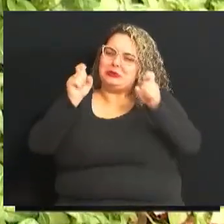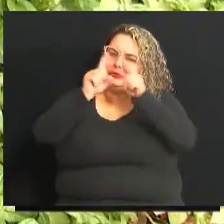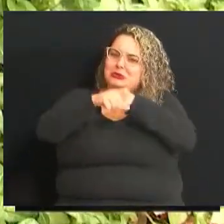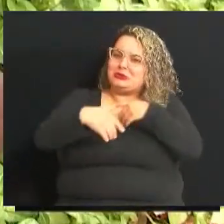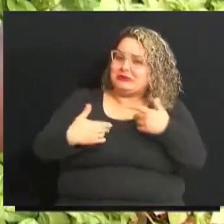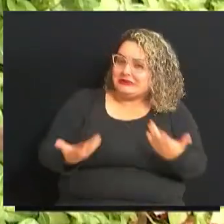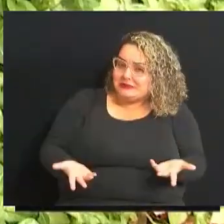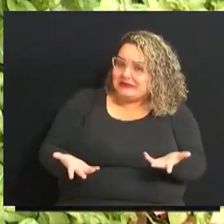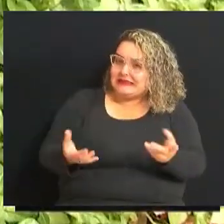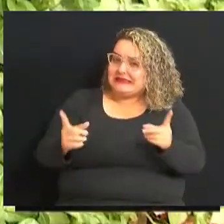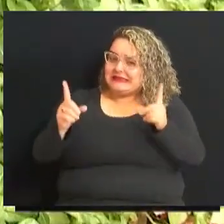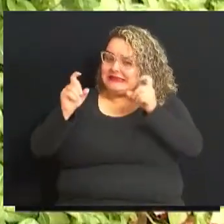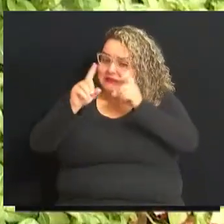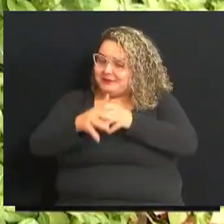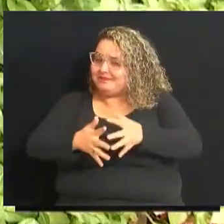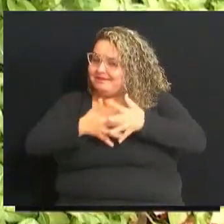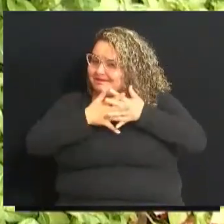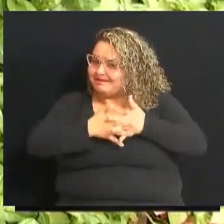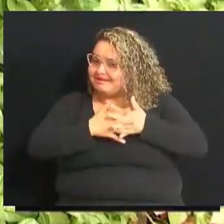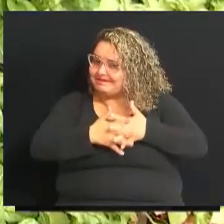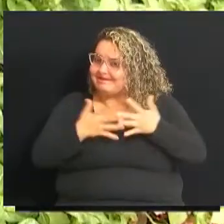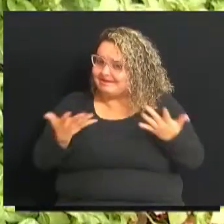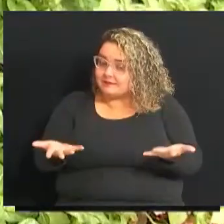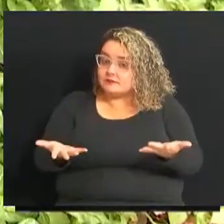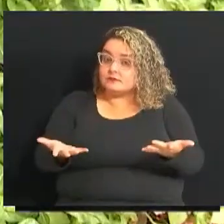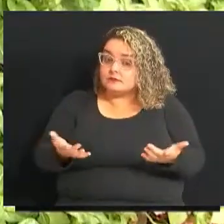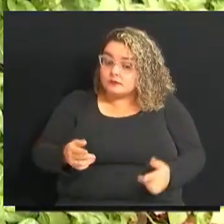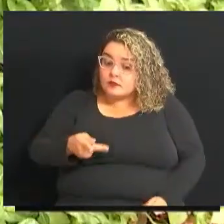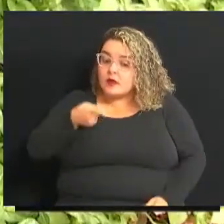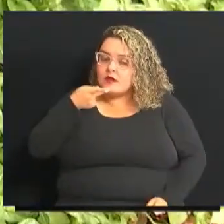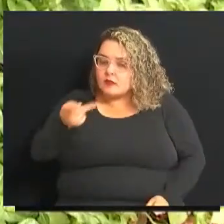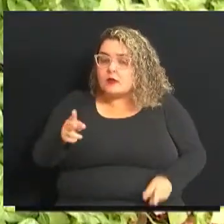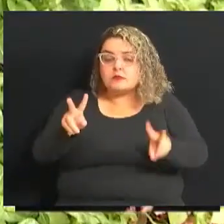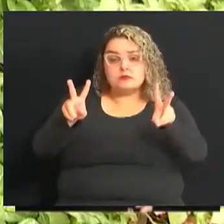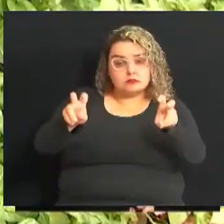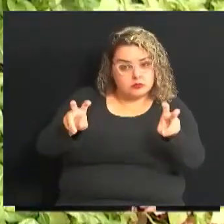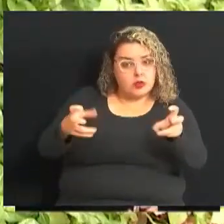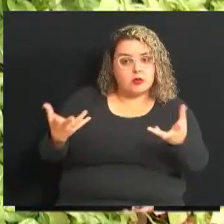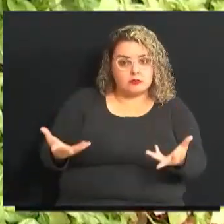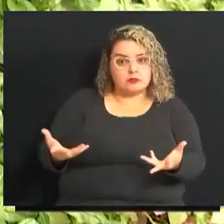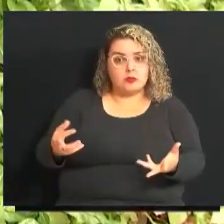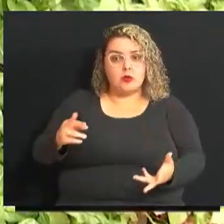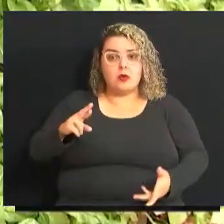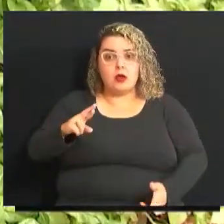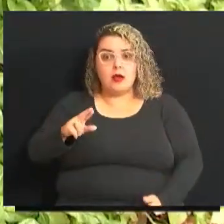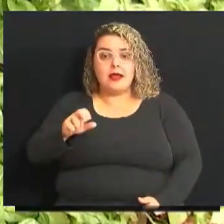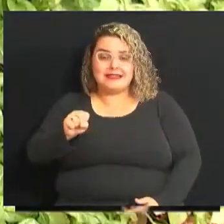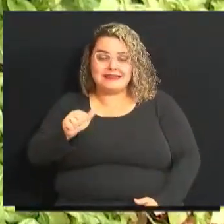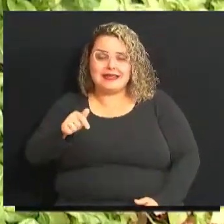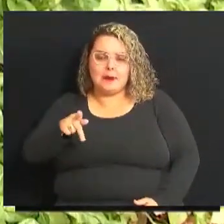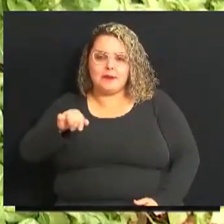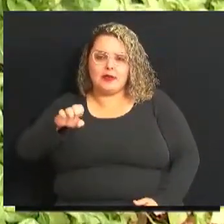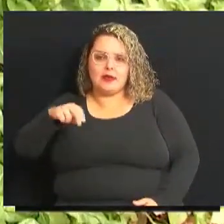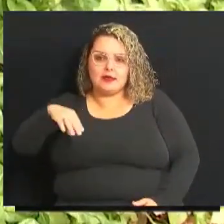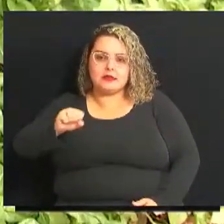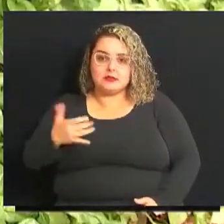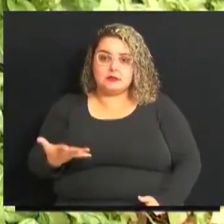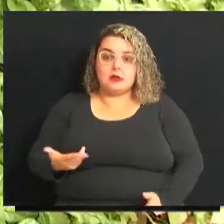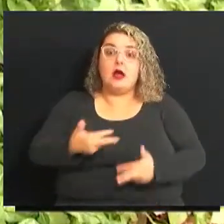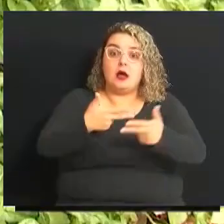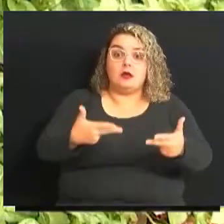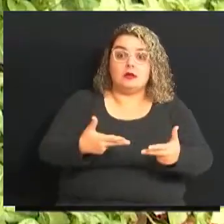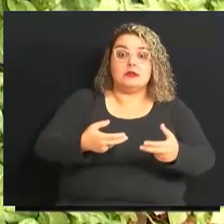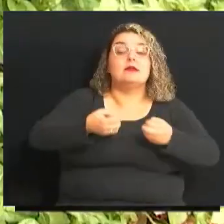tá complicada. E reforçando a frase, né, do Rincon Sapiência, se eu te falar que a coisa tá preta, a coisa tá boa,